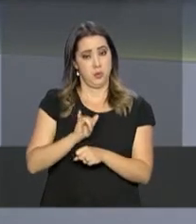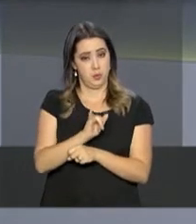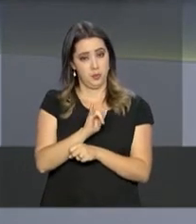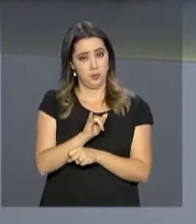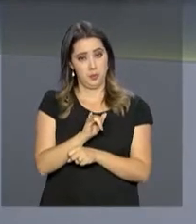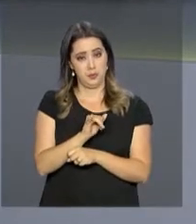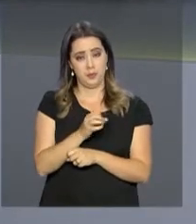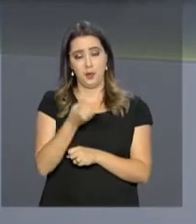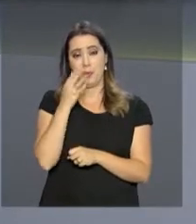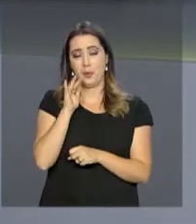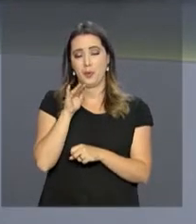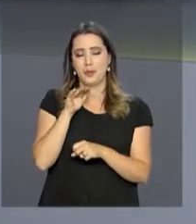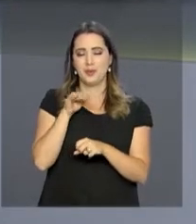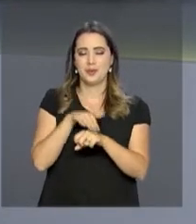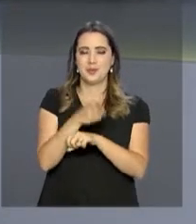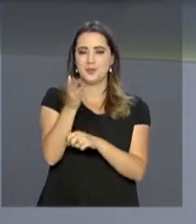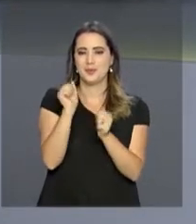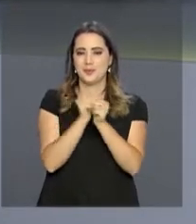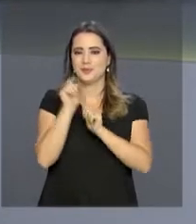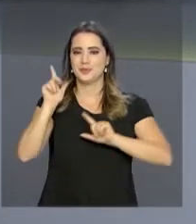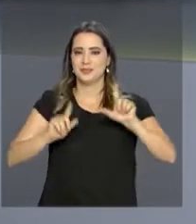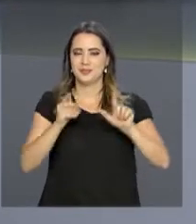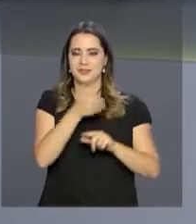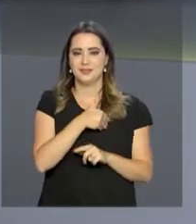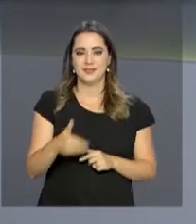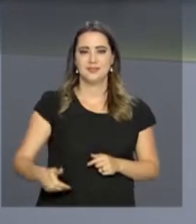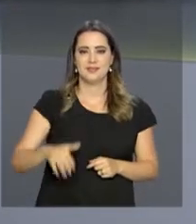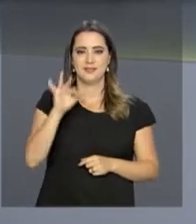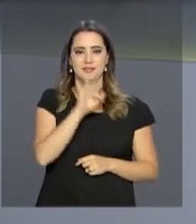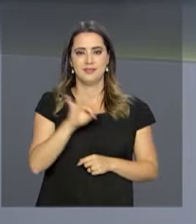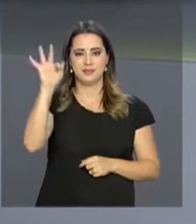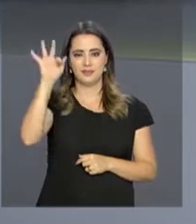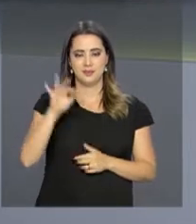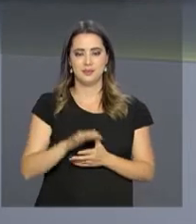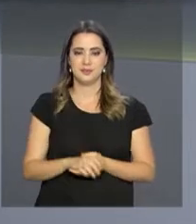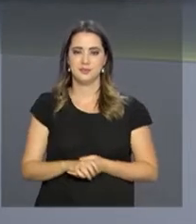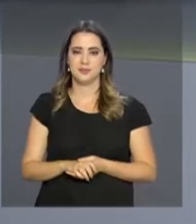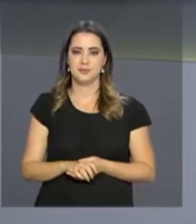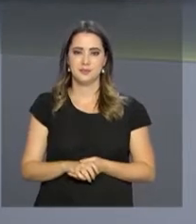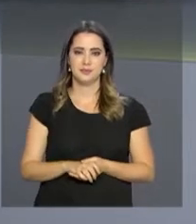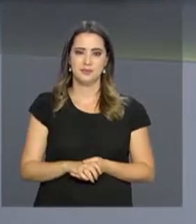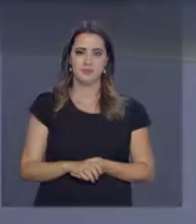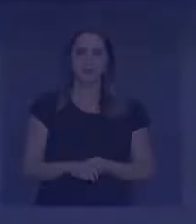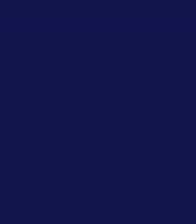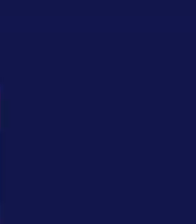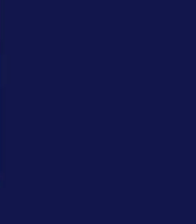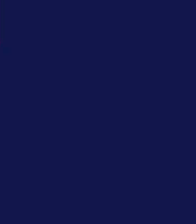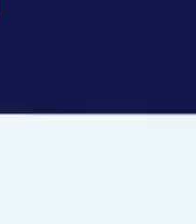youtube uma ótima noite pra você continue com a gente aqui na nbr a tv do governo federal